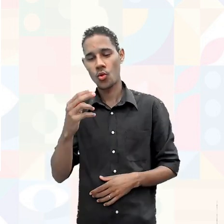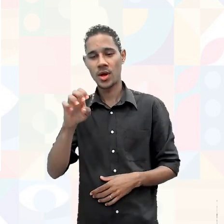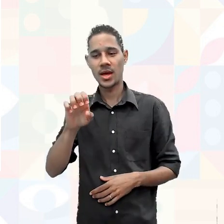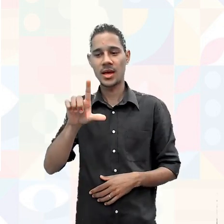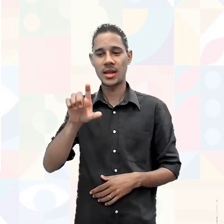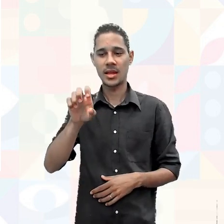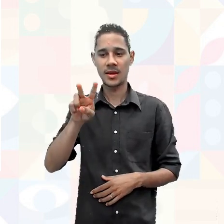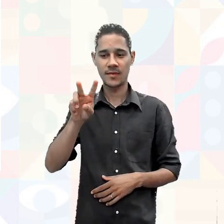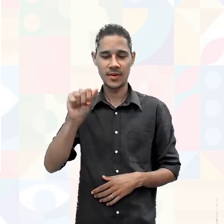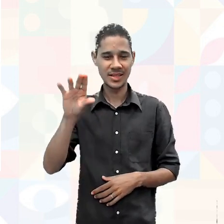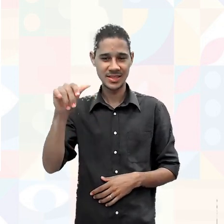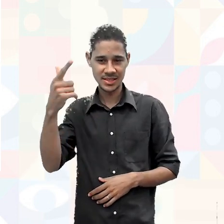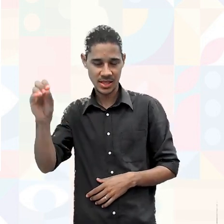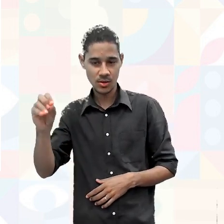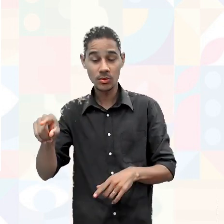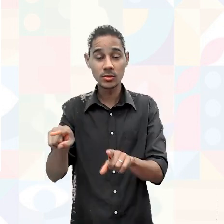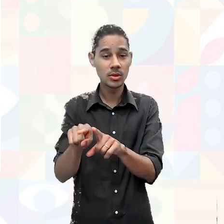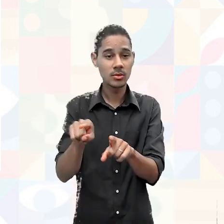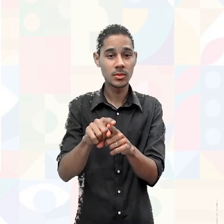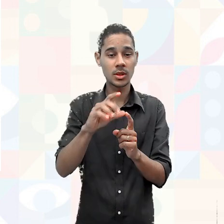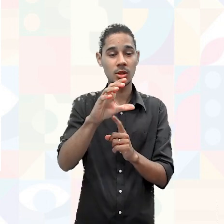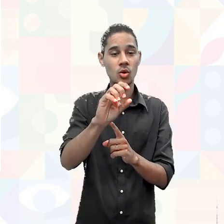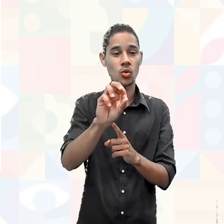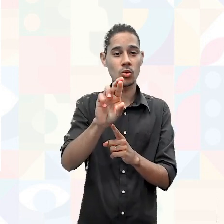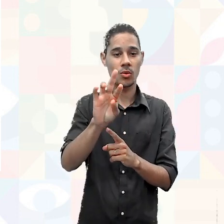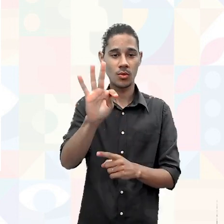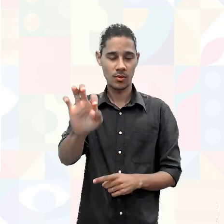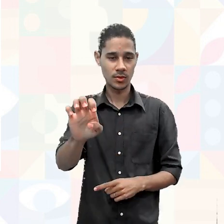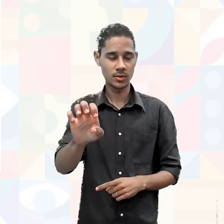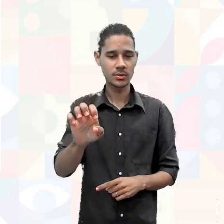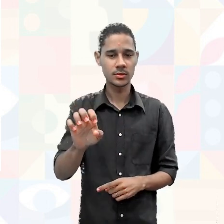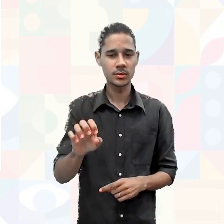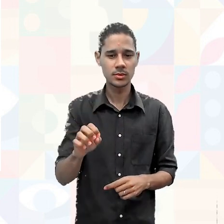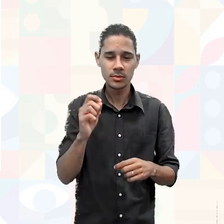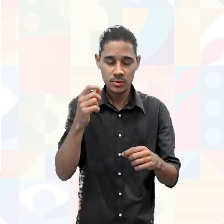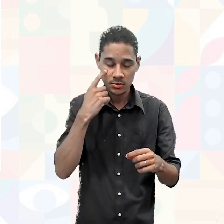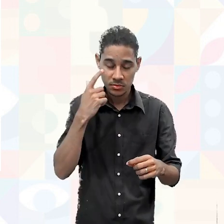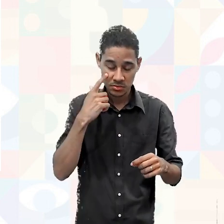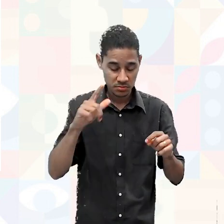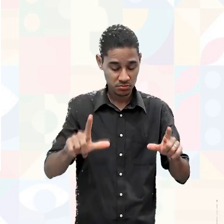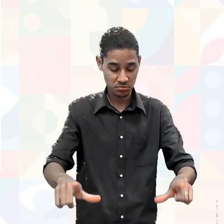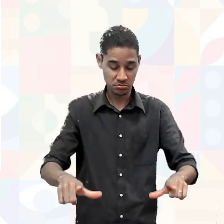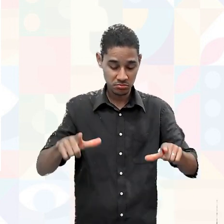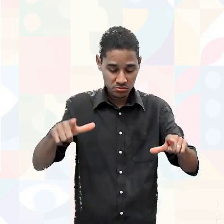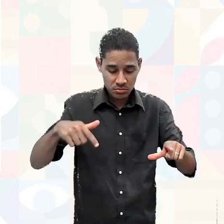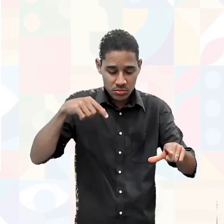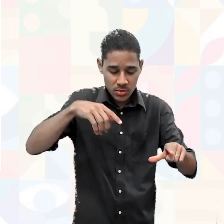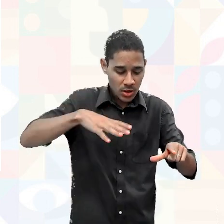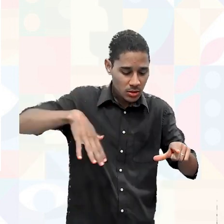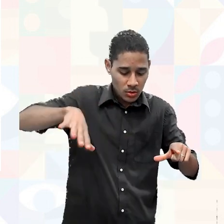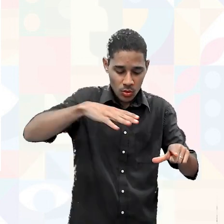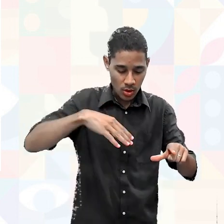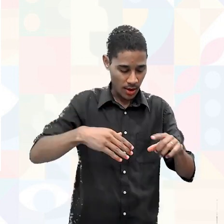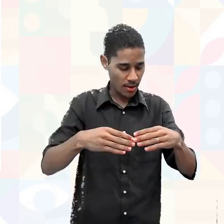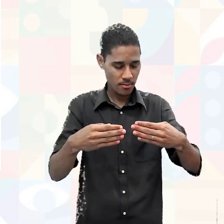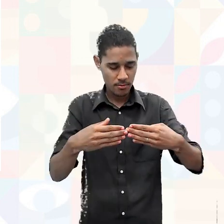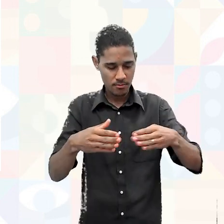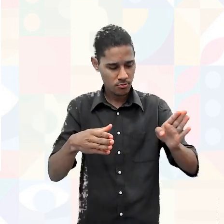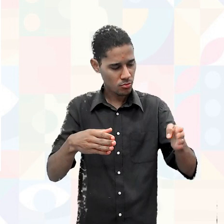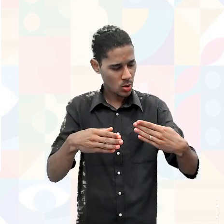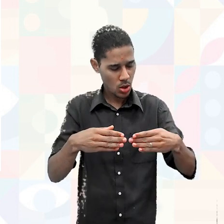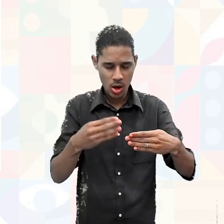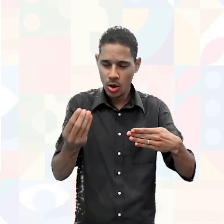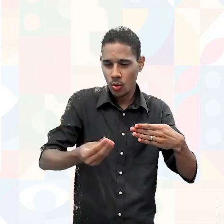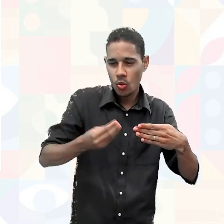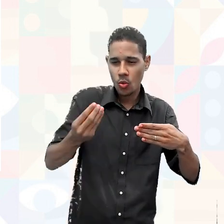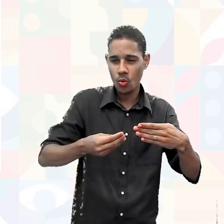elevação, né? E o corte, né? Por quê? Porque você vai ver como a porta se comporta dentro do ambiente, como ela